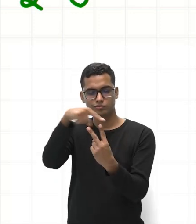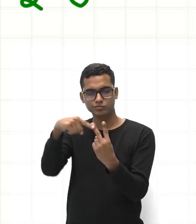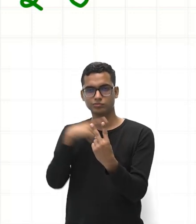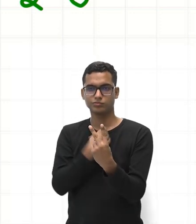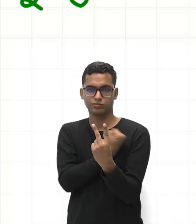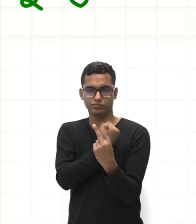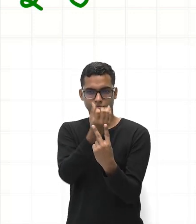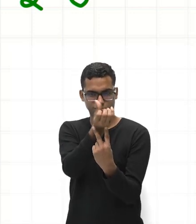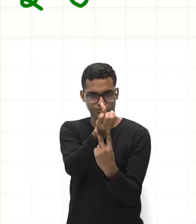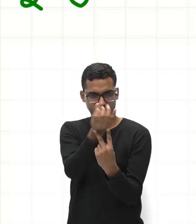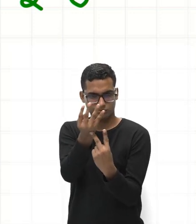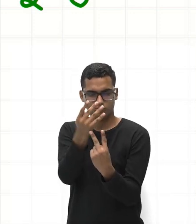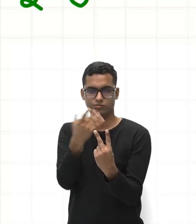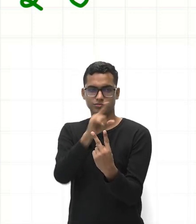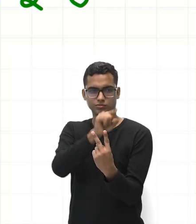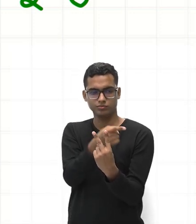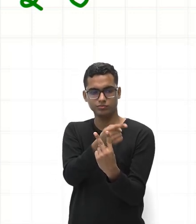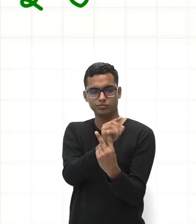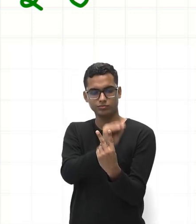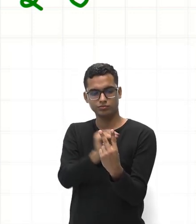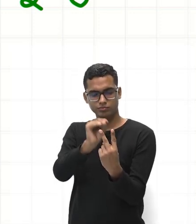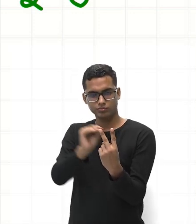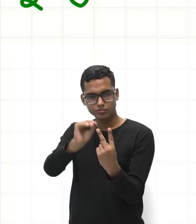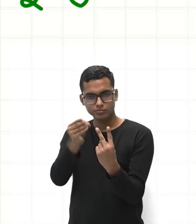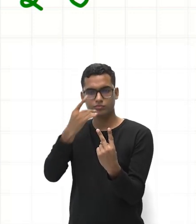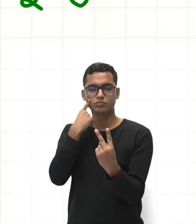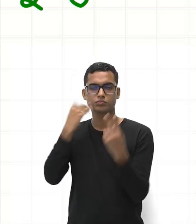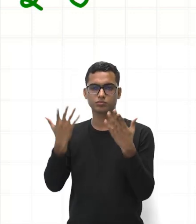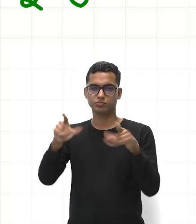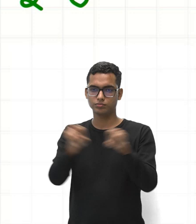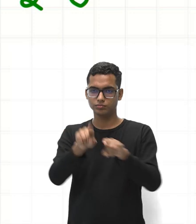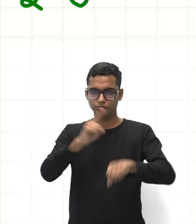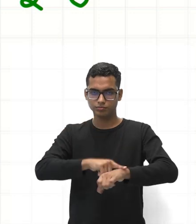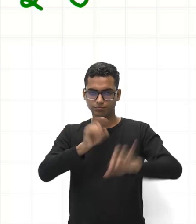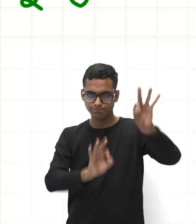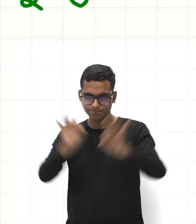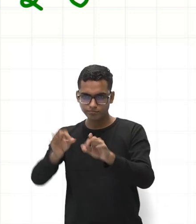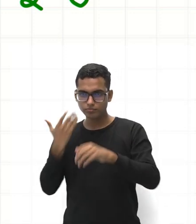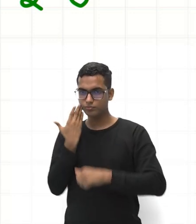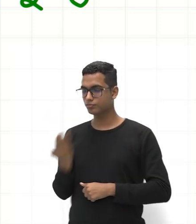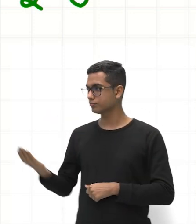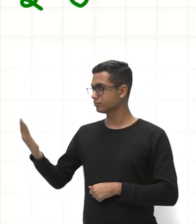que ter três casas decimais. Então, no nosso caso, nós vamos ficar aqui, ó, com